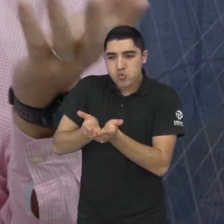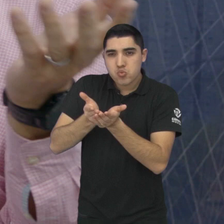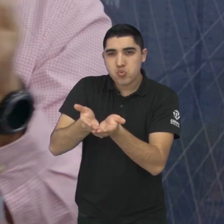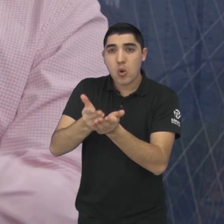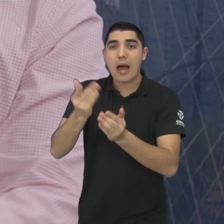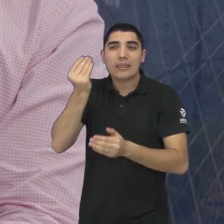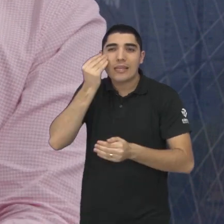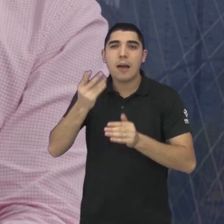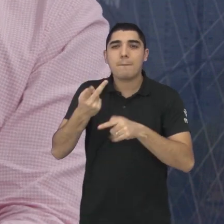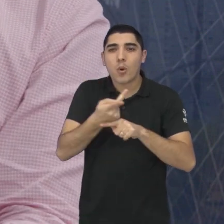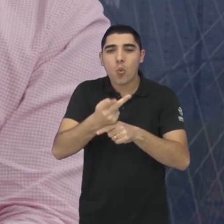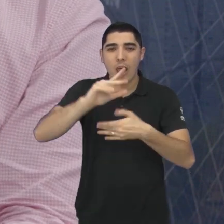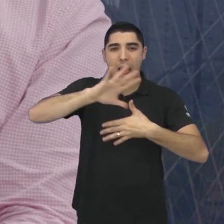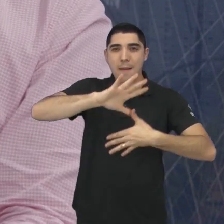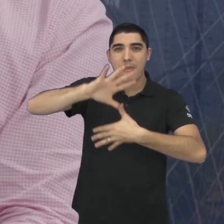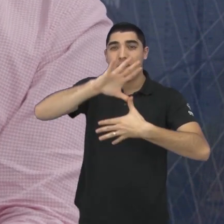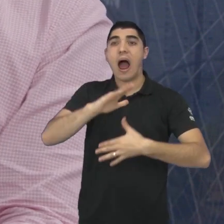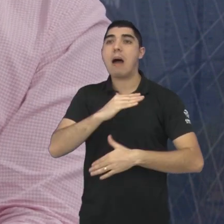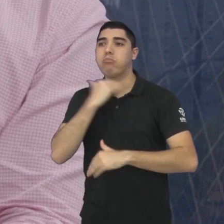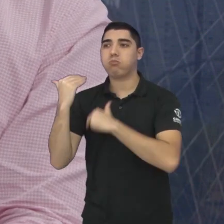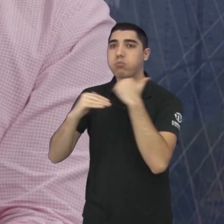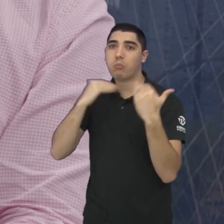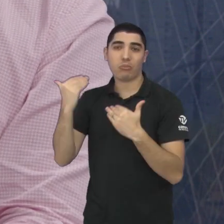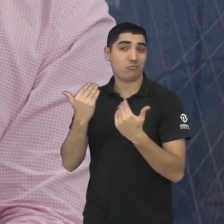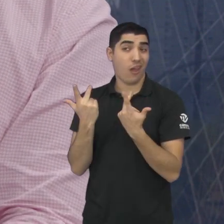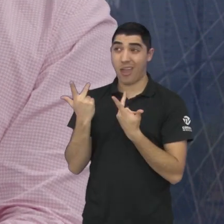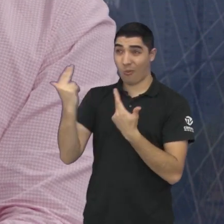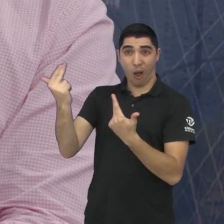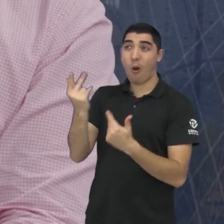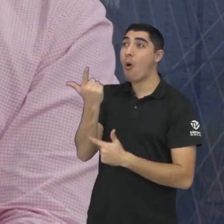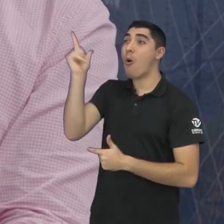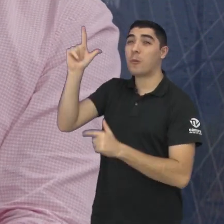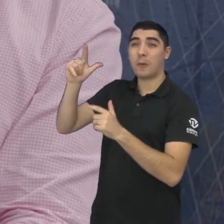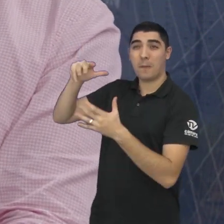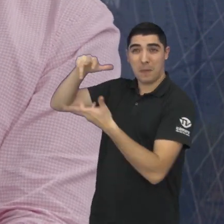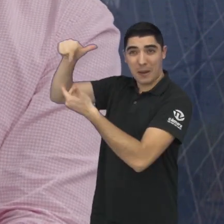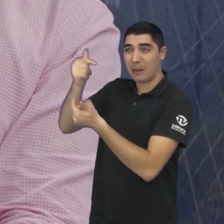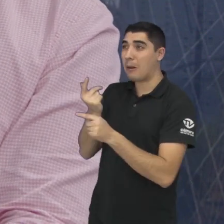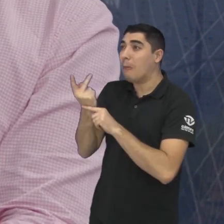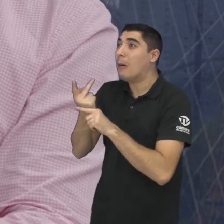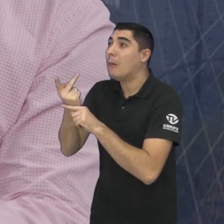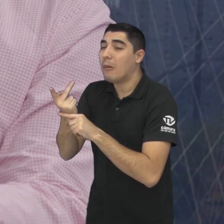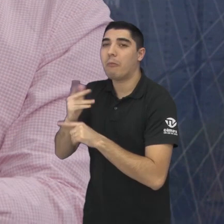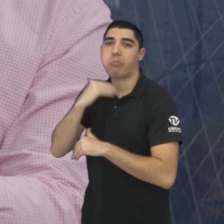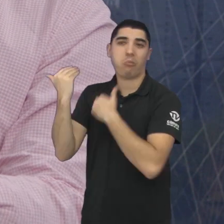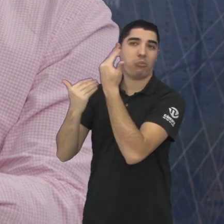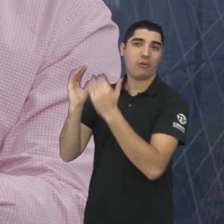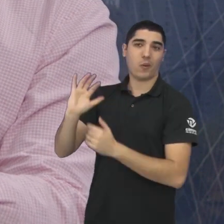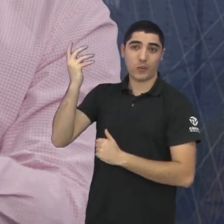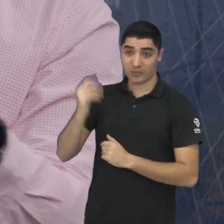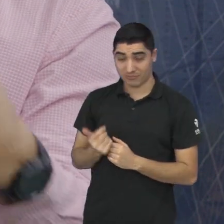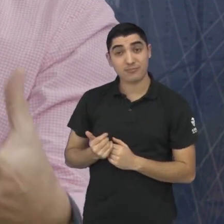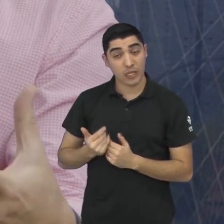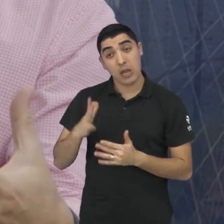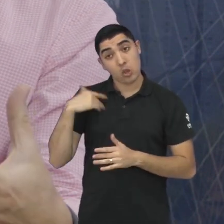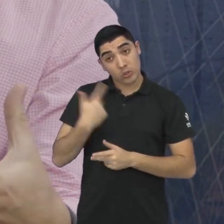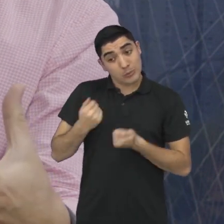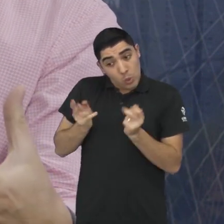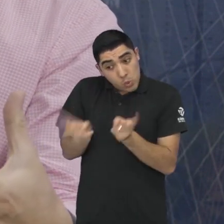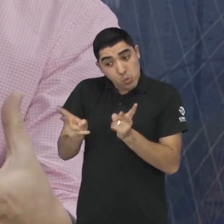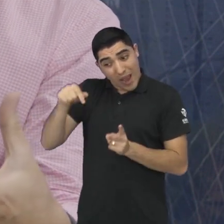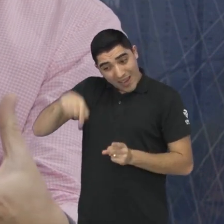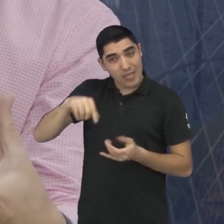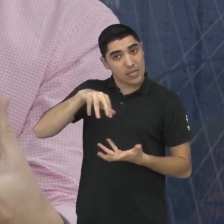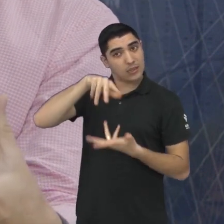para chegar na América. Talvez seja o risco equivalente. O problema é que a gente continua lidando